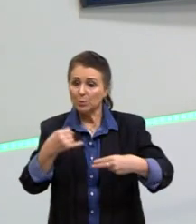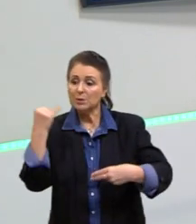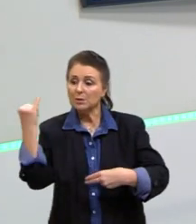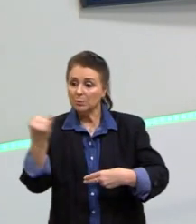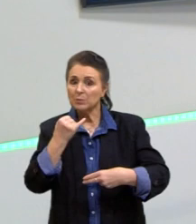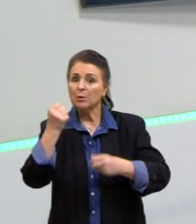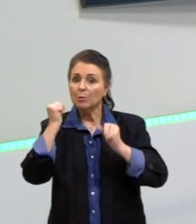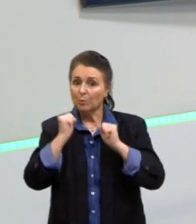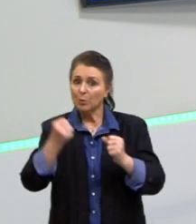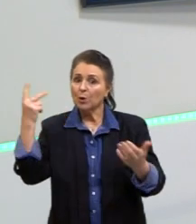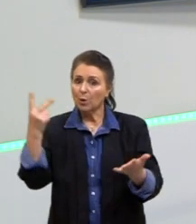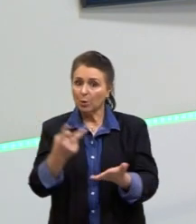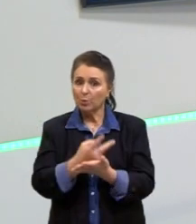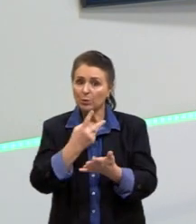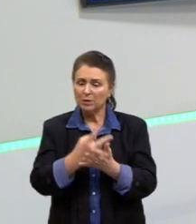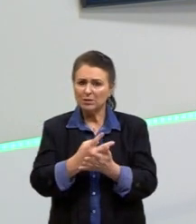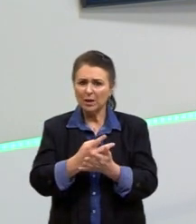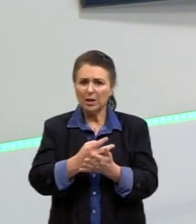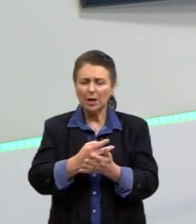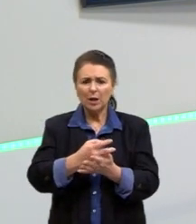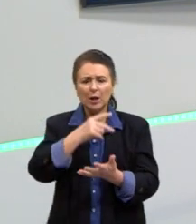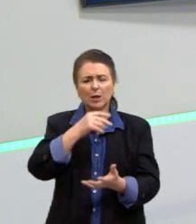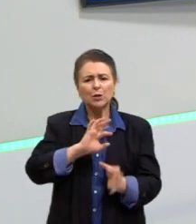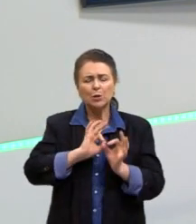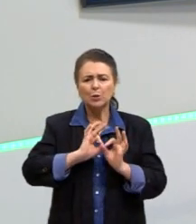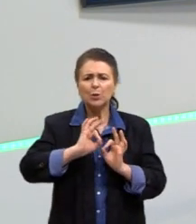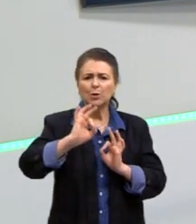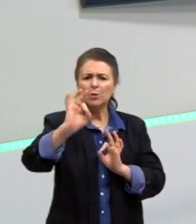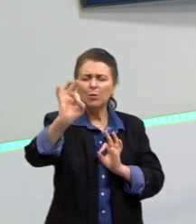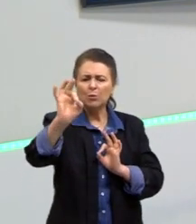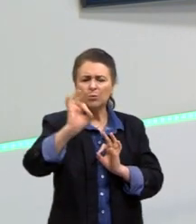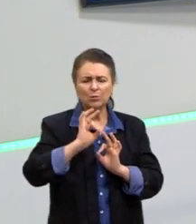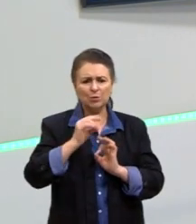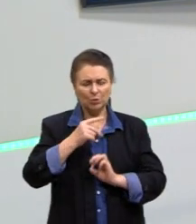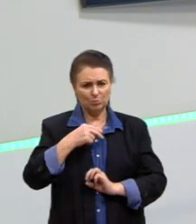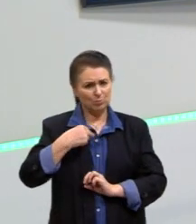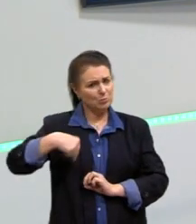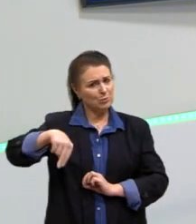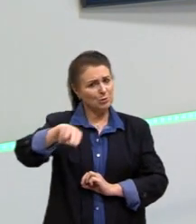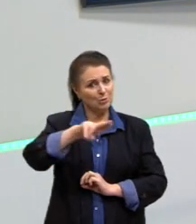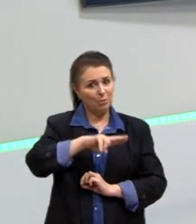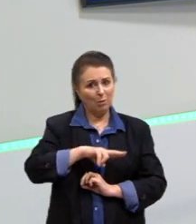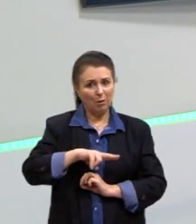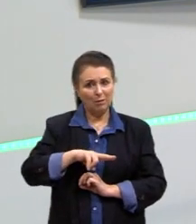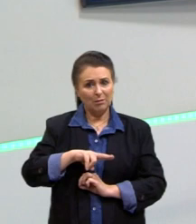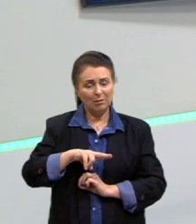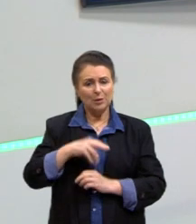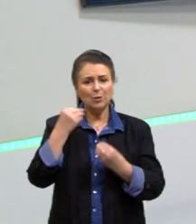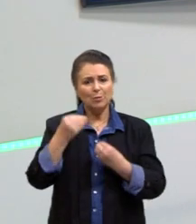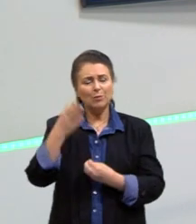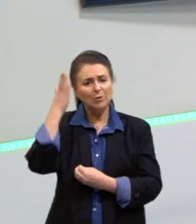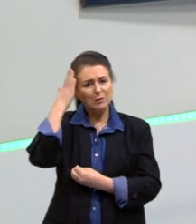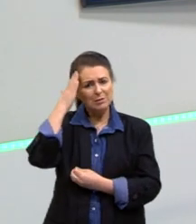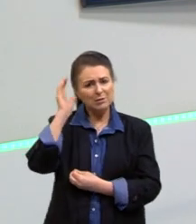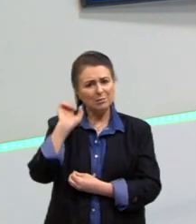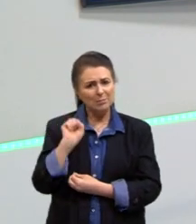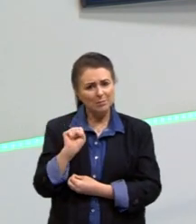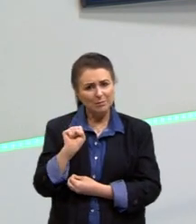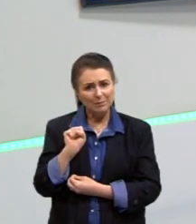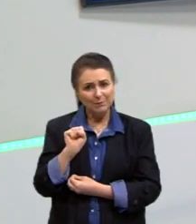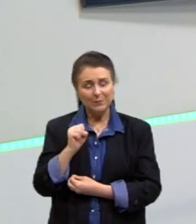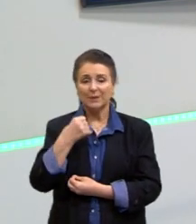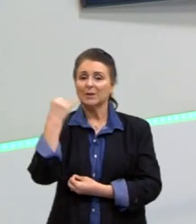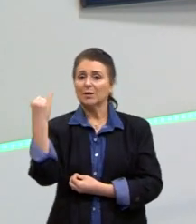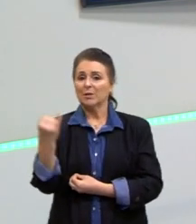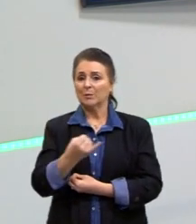do outro lado e a gente pode acabar não ficando sabendo. Então, é extremamente importante que vocês façam